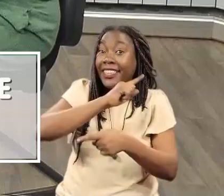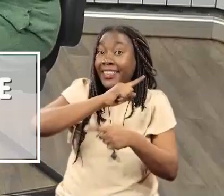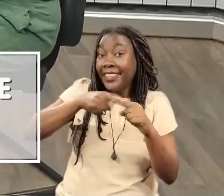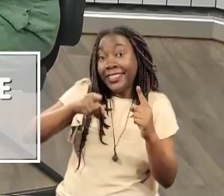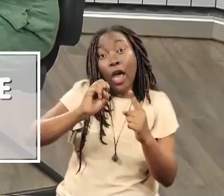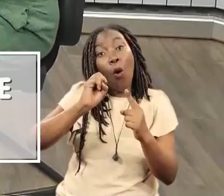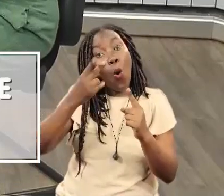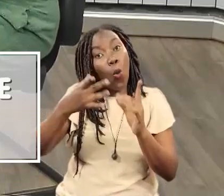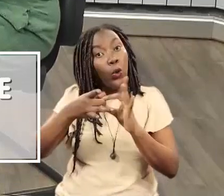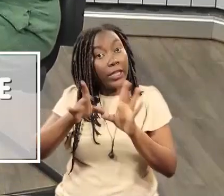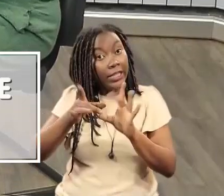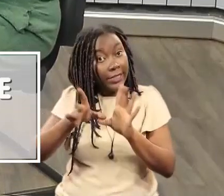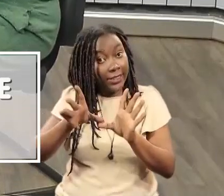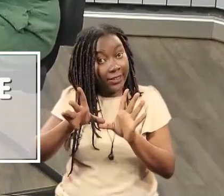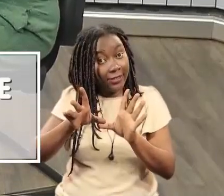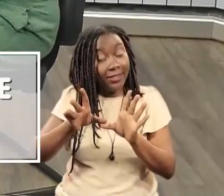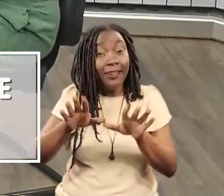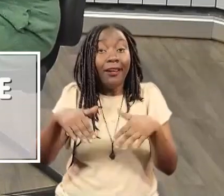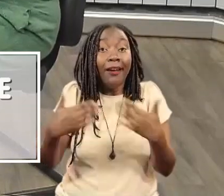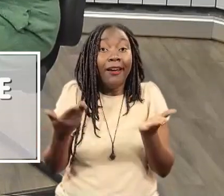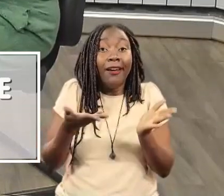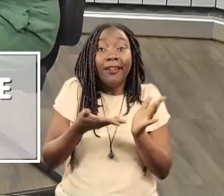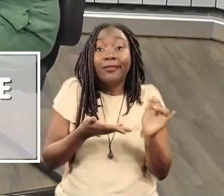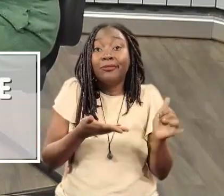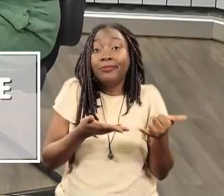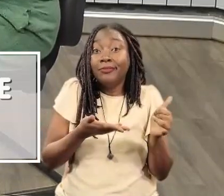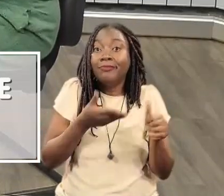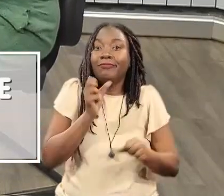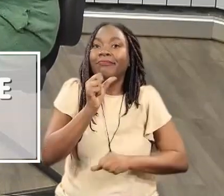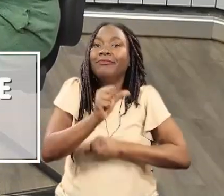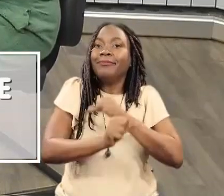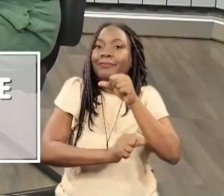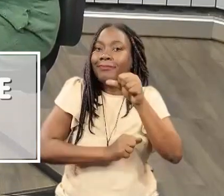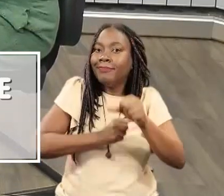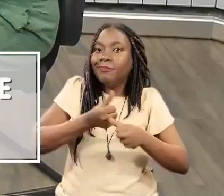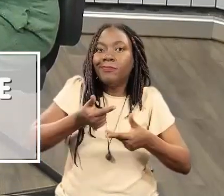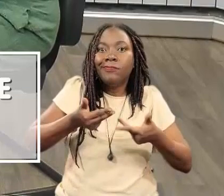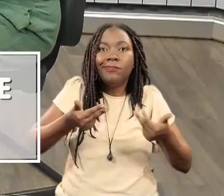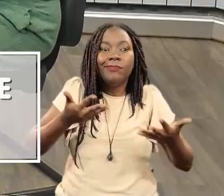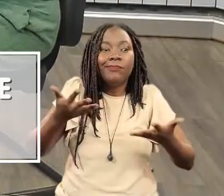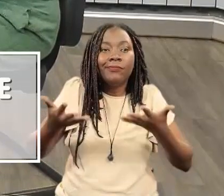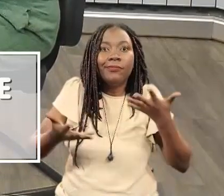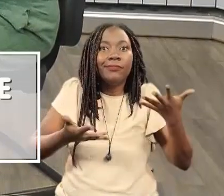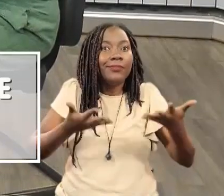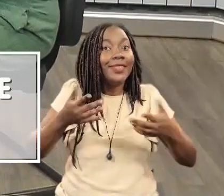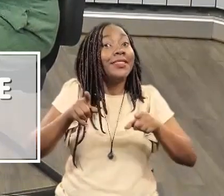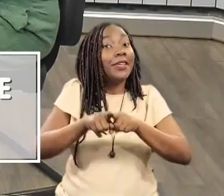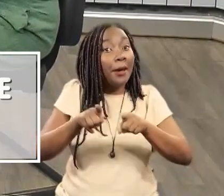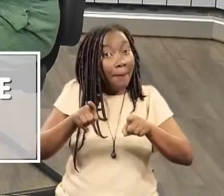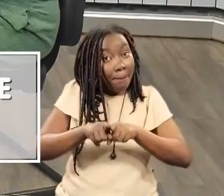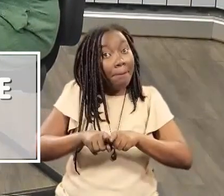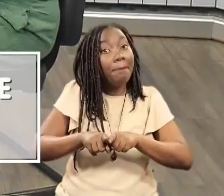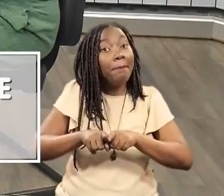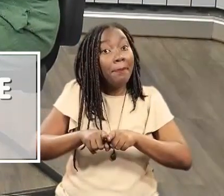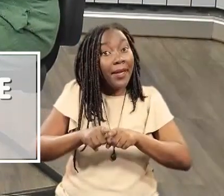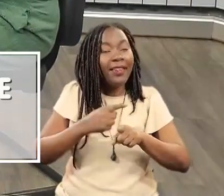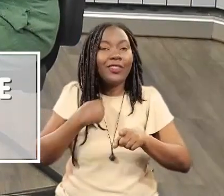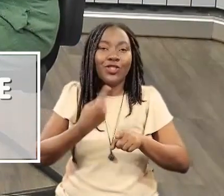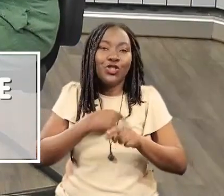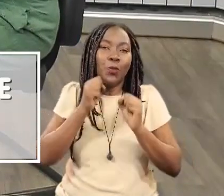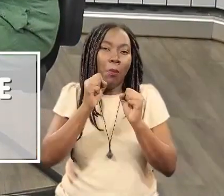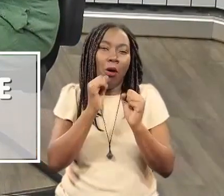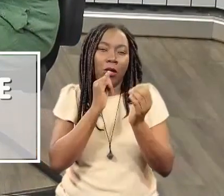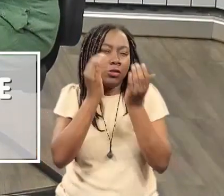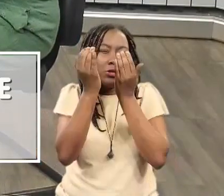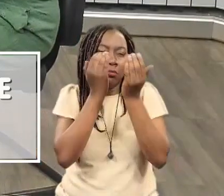ou lícitas. Exatamente. E aí o celular tá se tornando algo que também está sendo, a gente pode